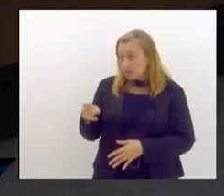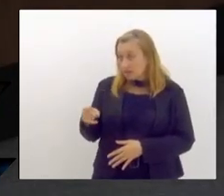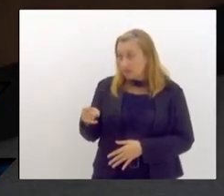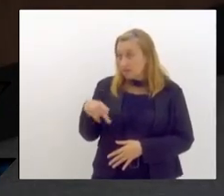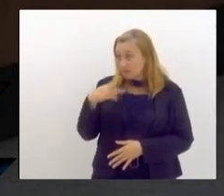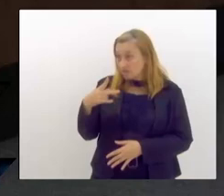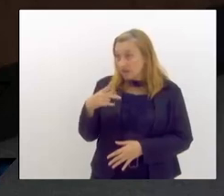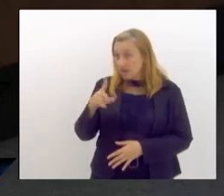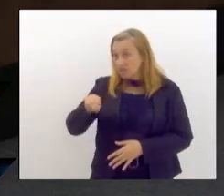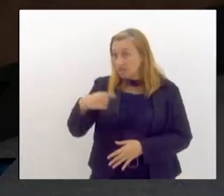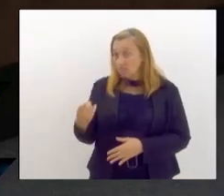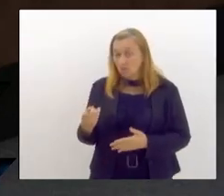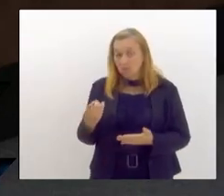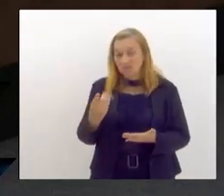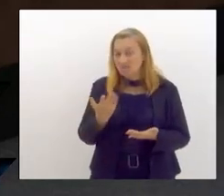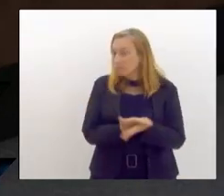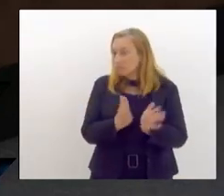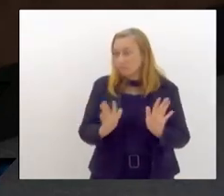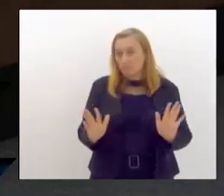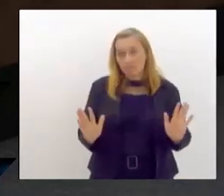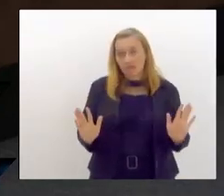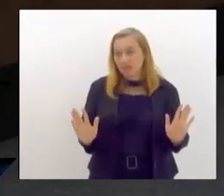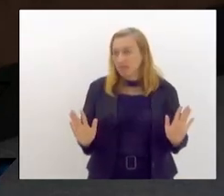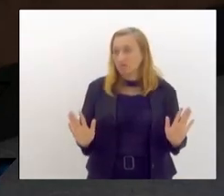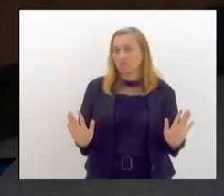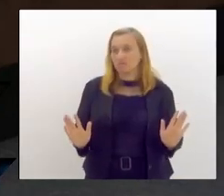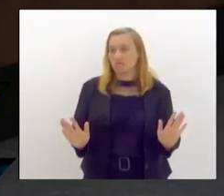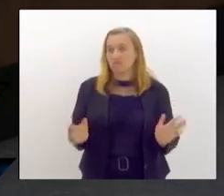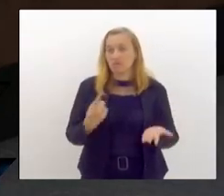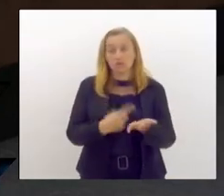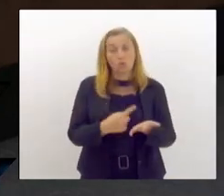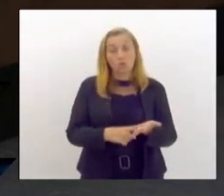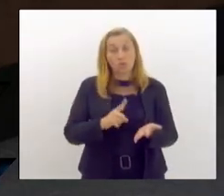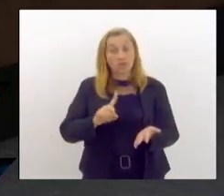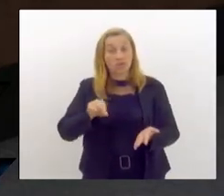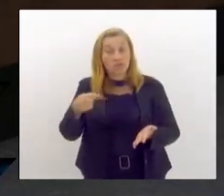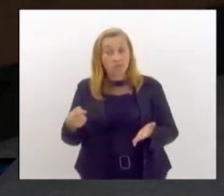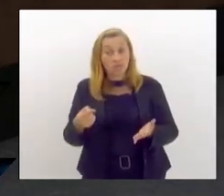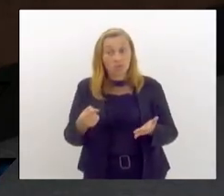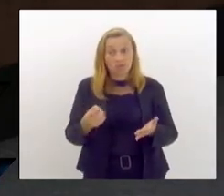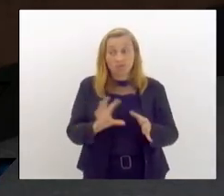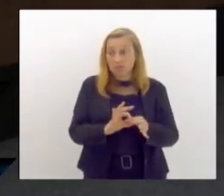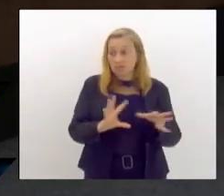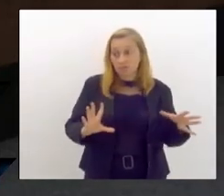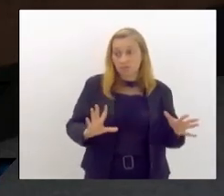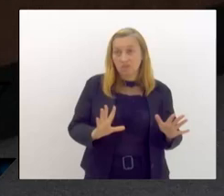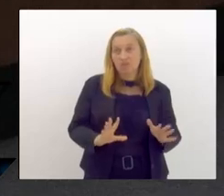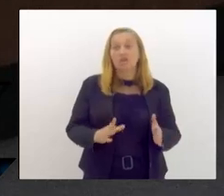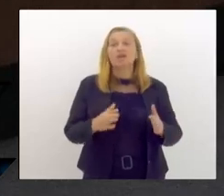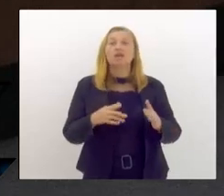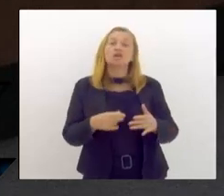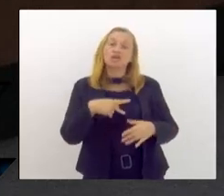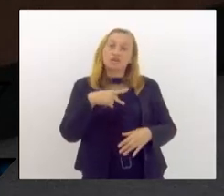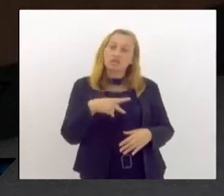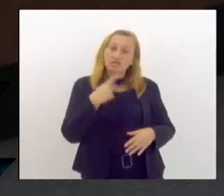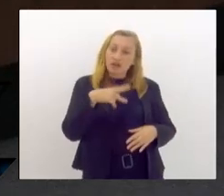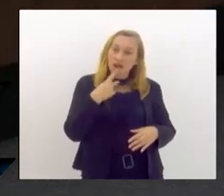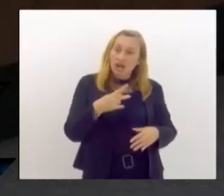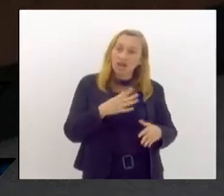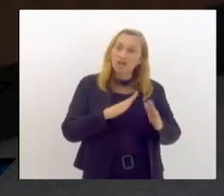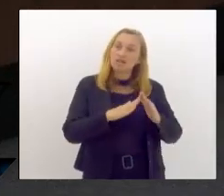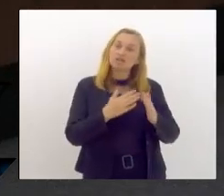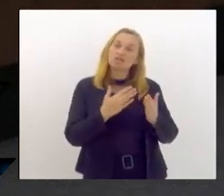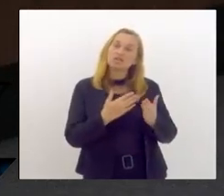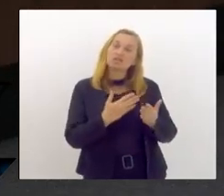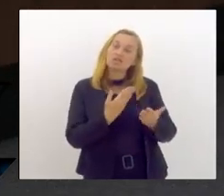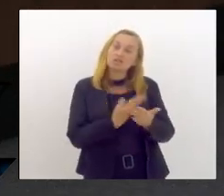palavra, eles descumprem no momento seguinte o que foi acordado. Já teve episódio do pessoal tratar no Colégio de Líderes às 11 horas da